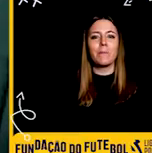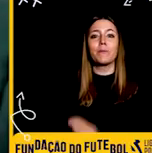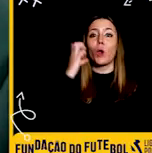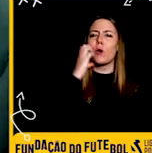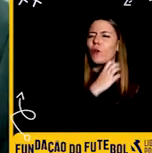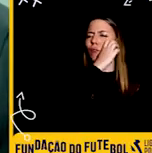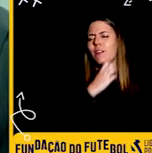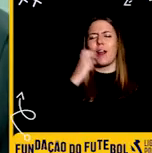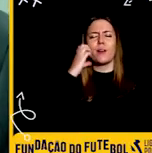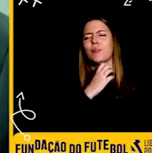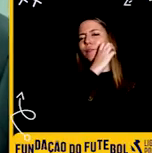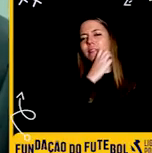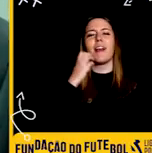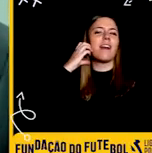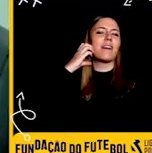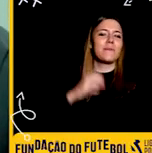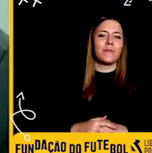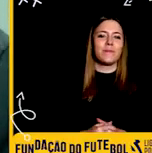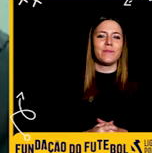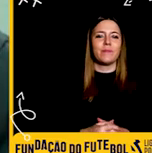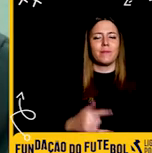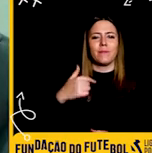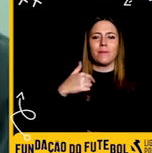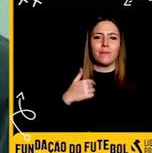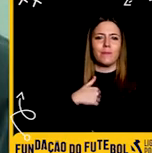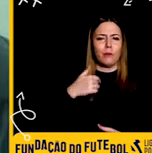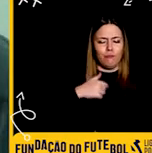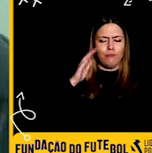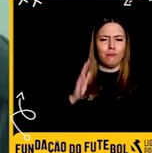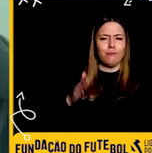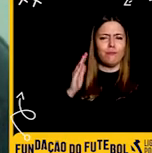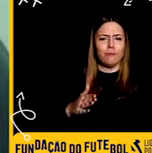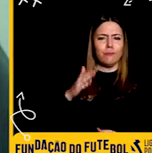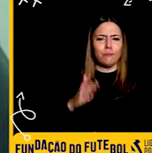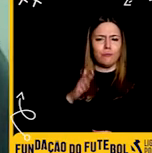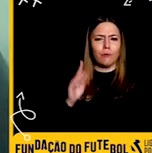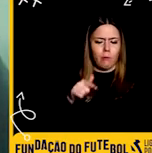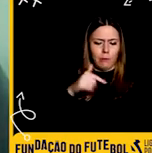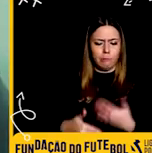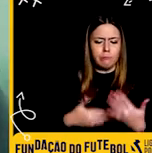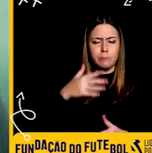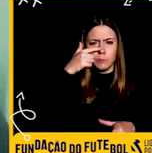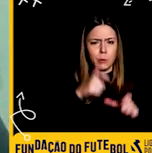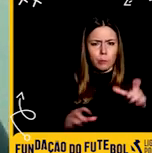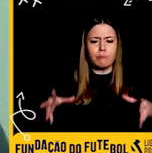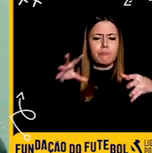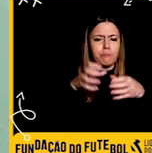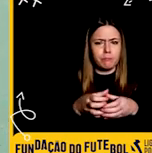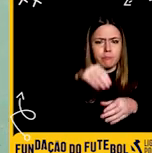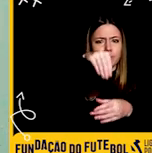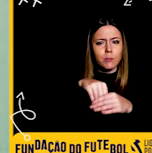movem. Covilhã, Covilhã, Covilhã, já soube o brado da tua